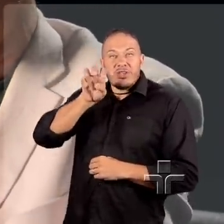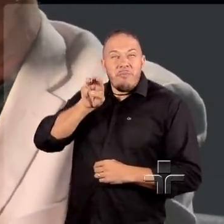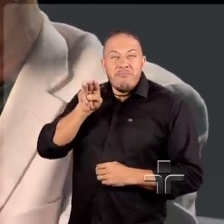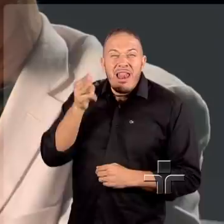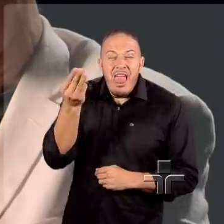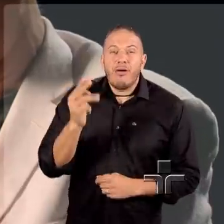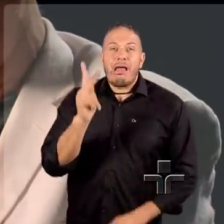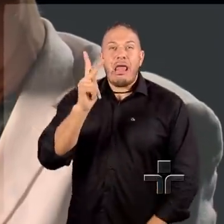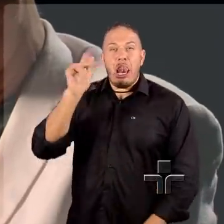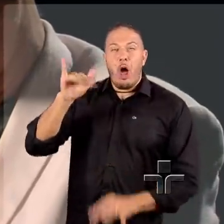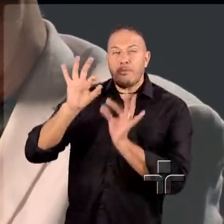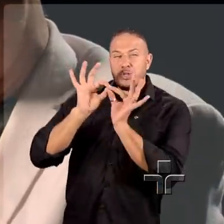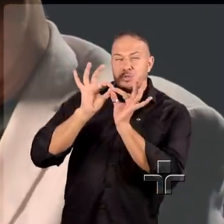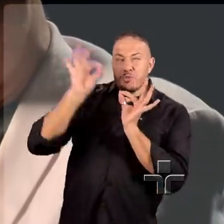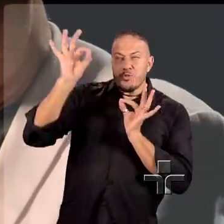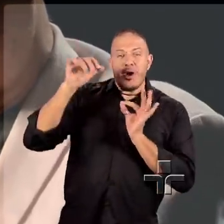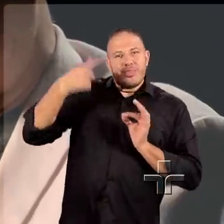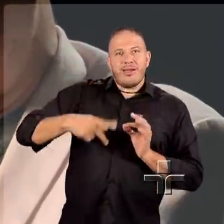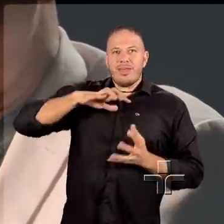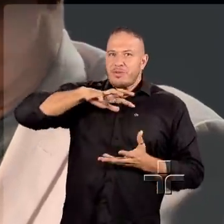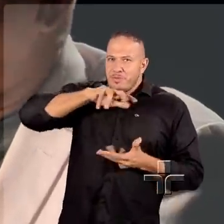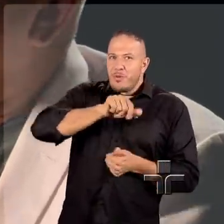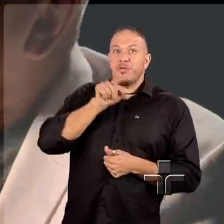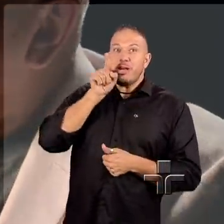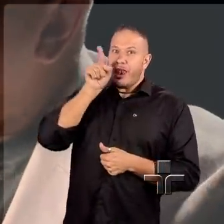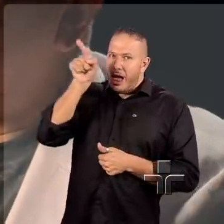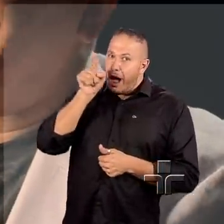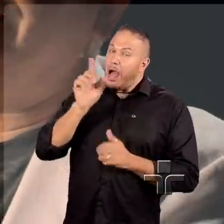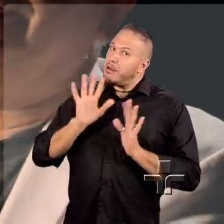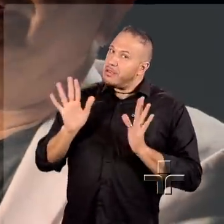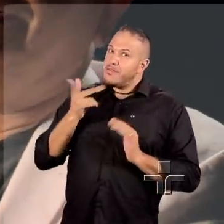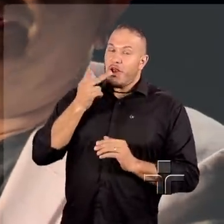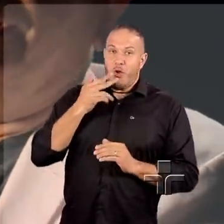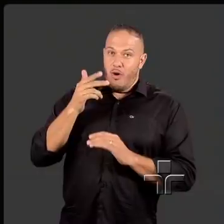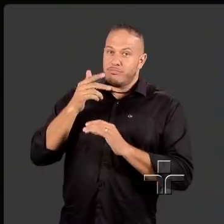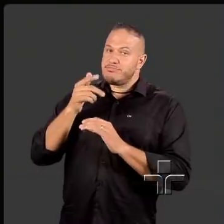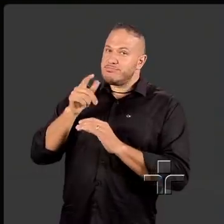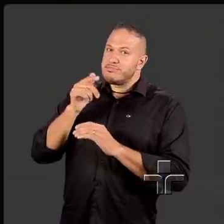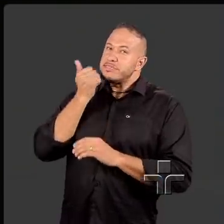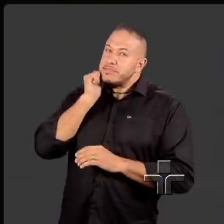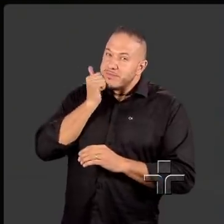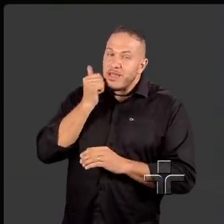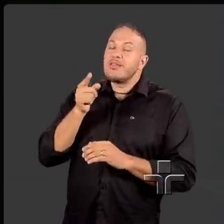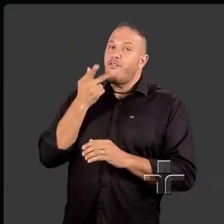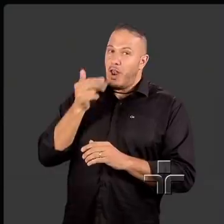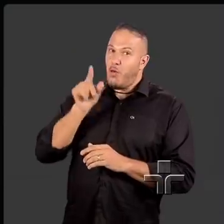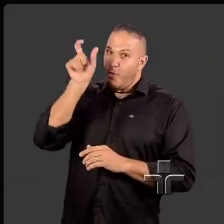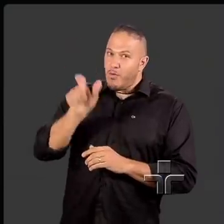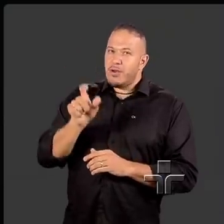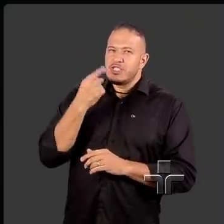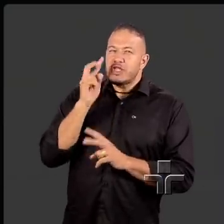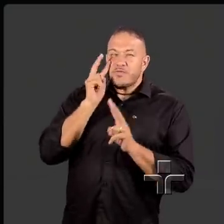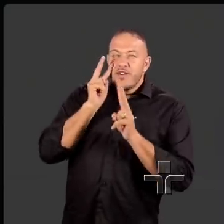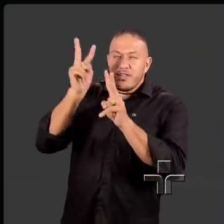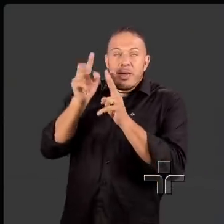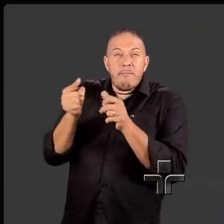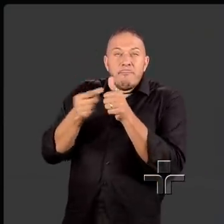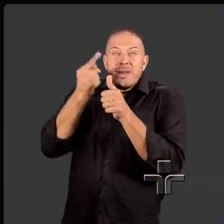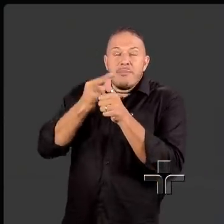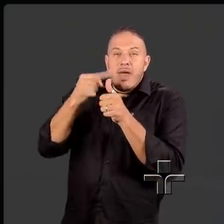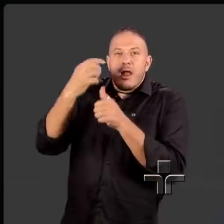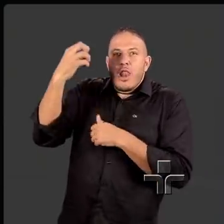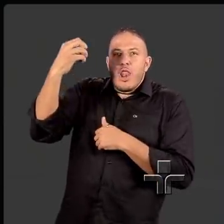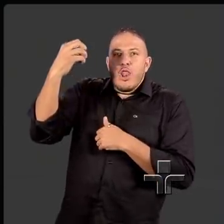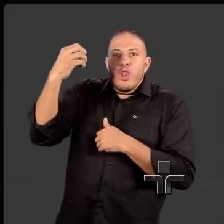de quilômetros aqui da Terra e vai, segundo os cientistas, fazer a gente enxergar a primeira